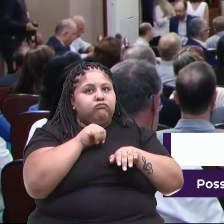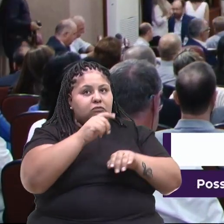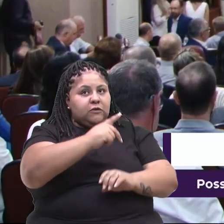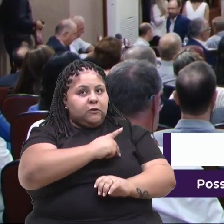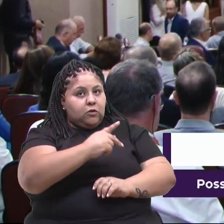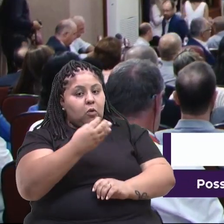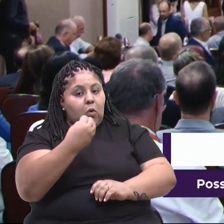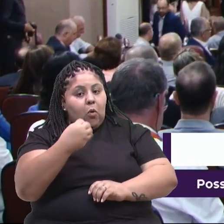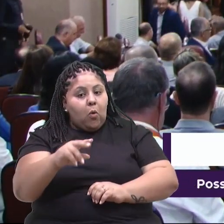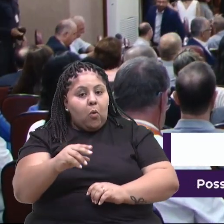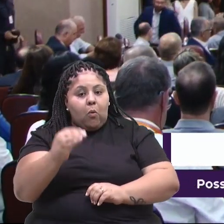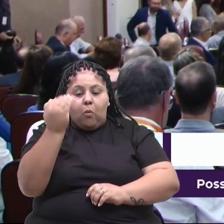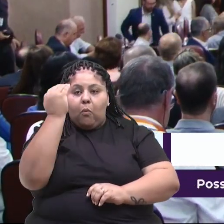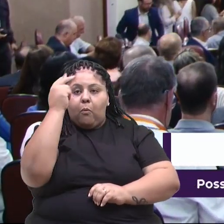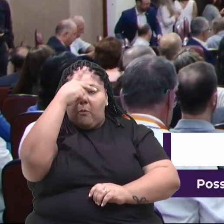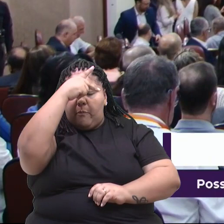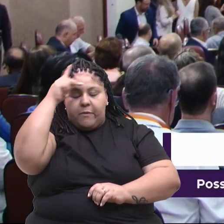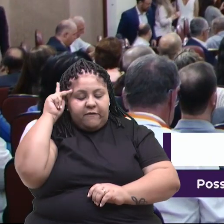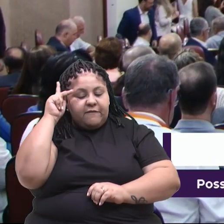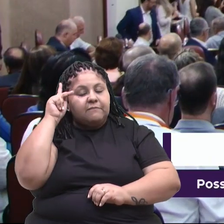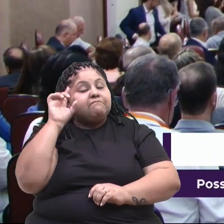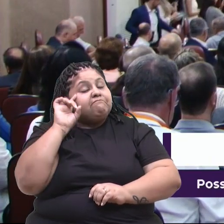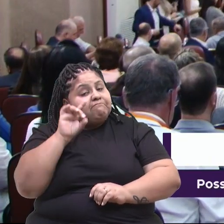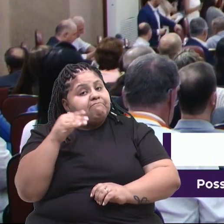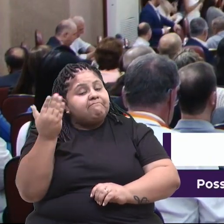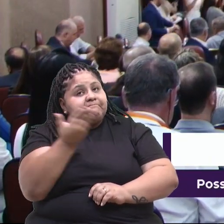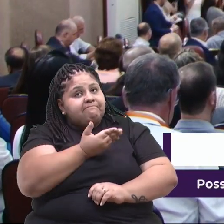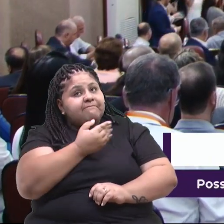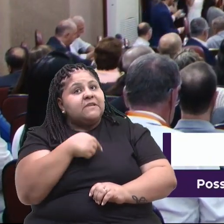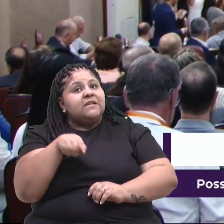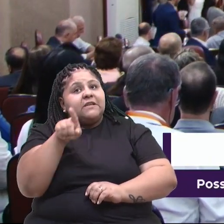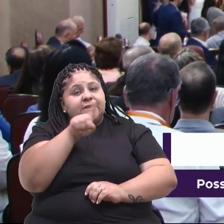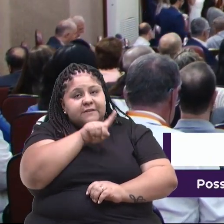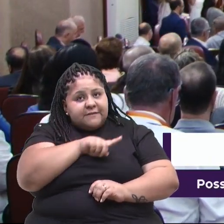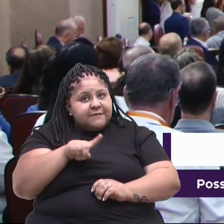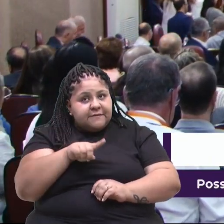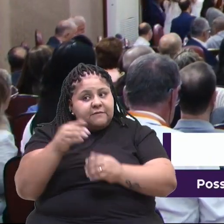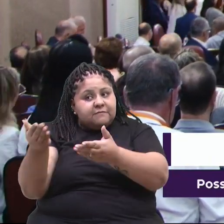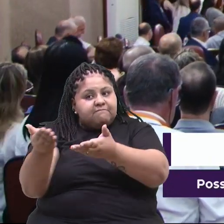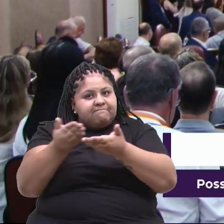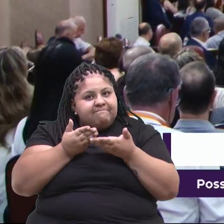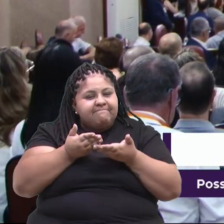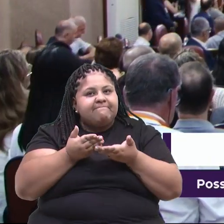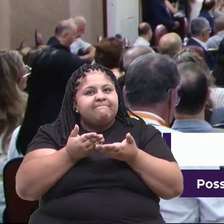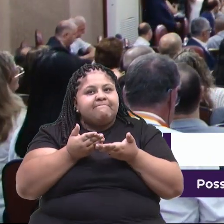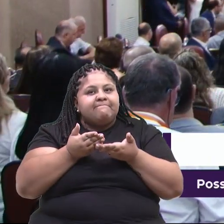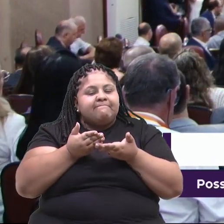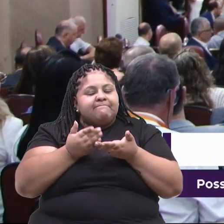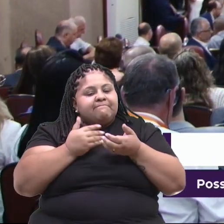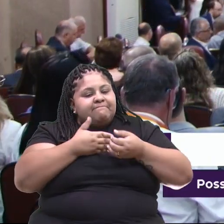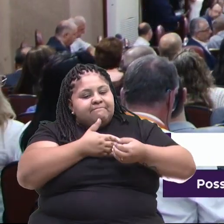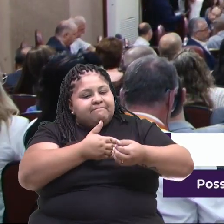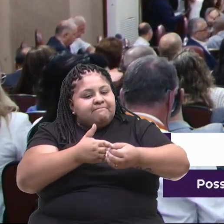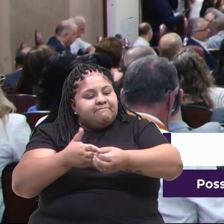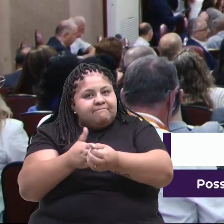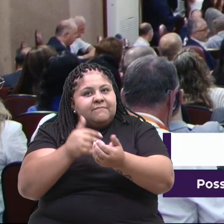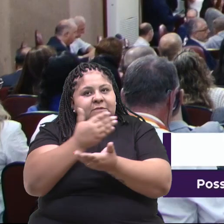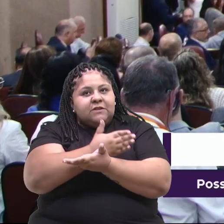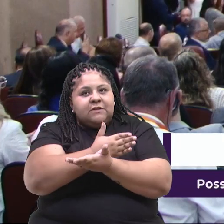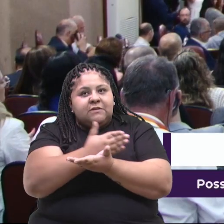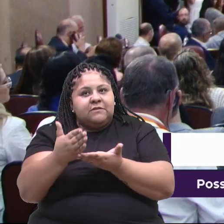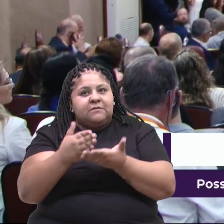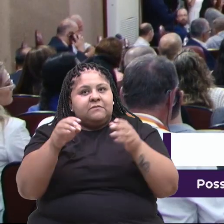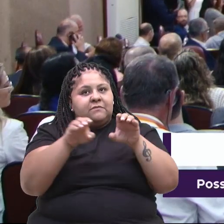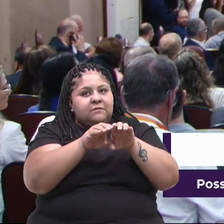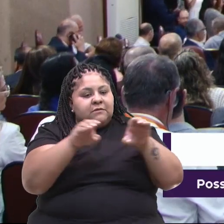do prefeito. Bem, é isso, gente. A gente, então, super deixa o convite para que você acompanhe a posse da mesa diretora